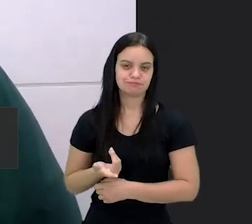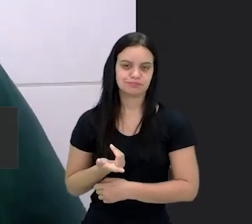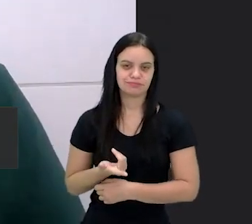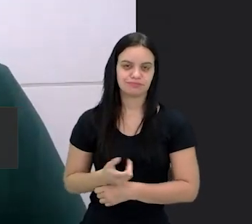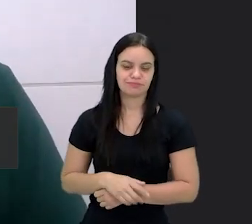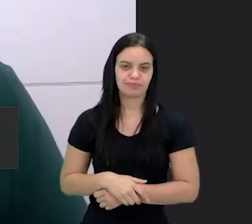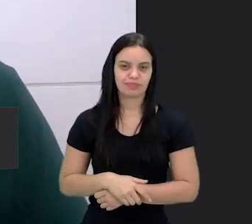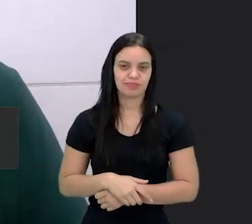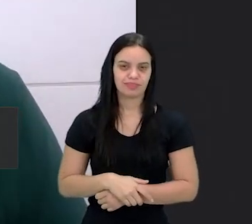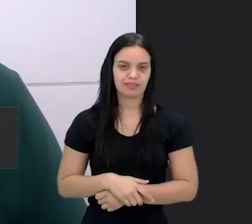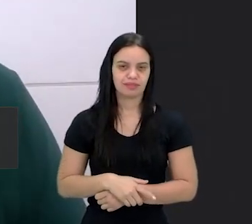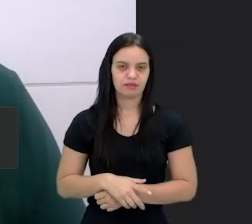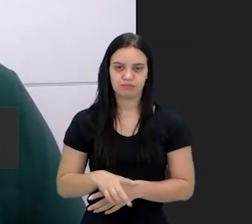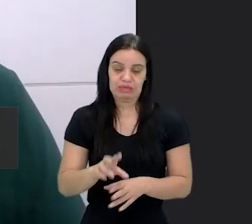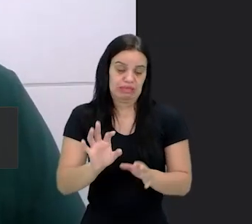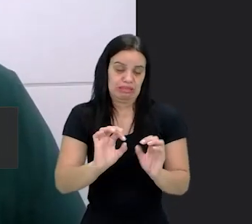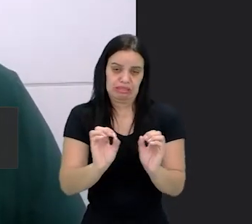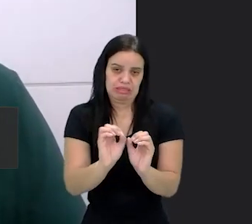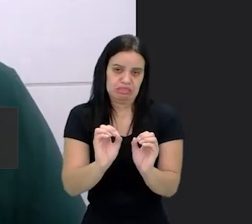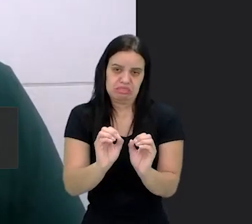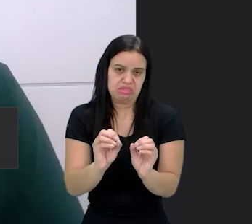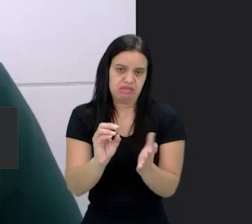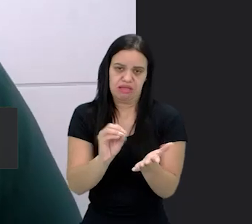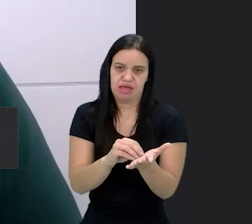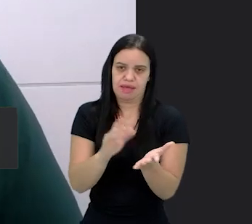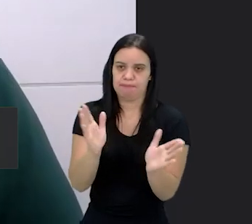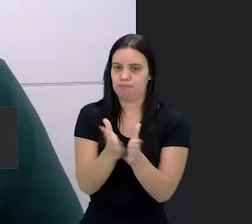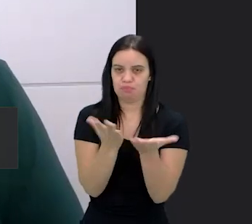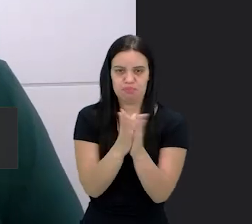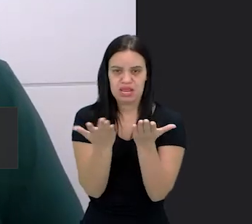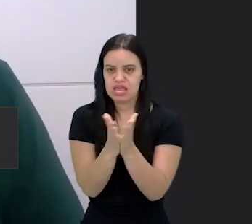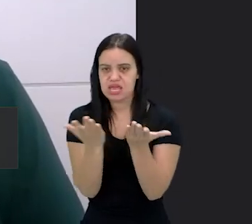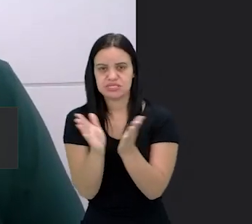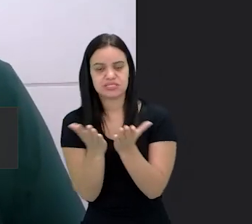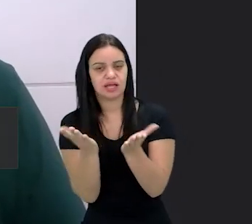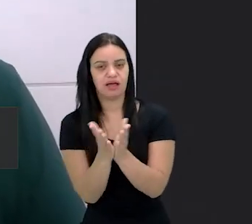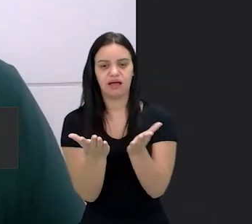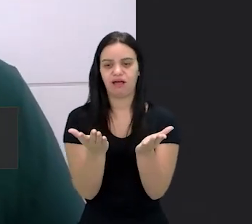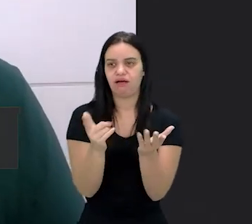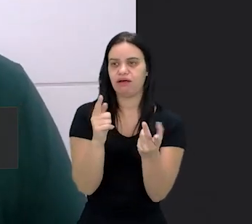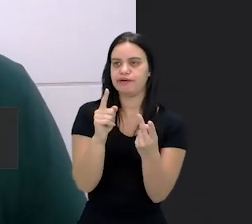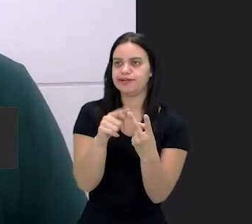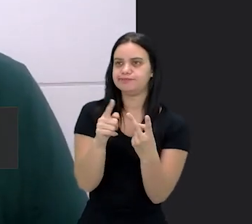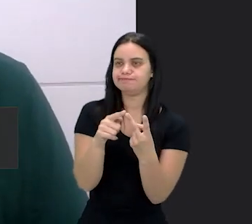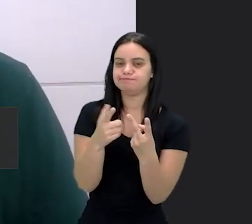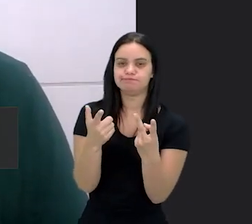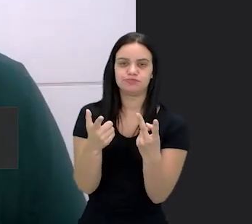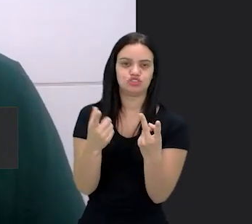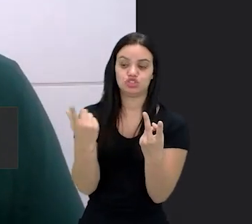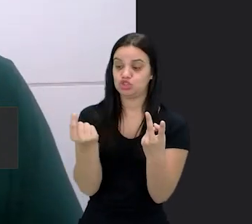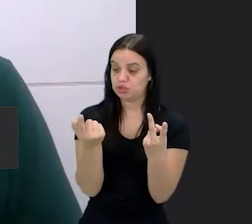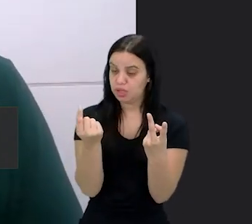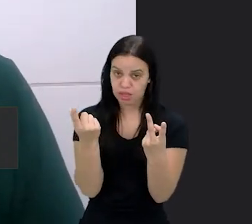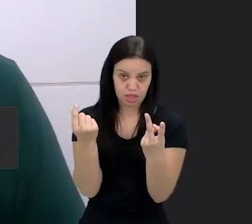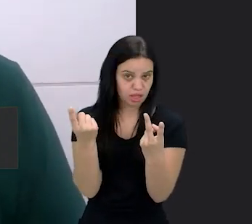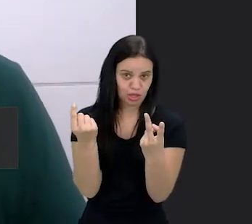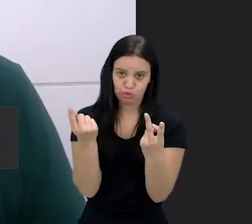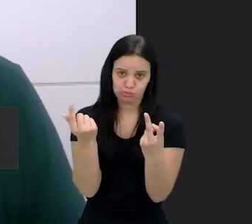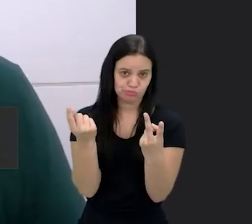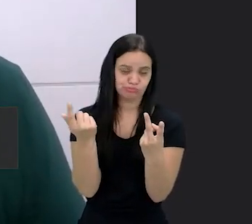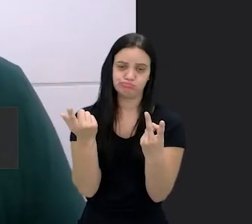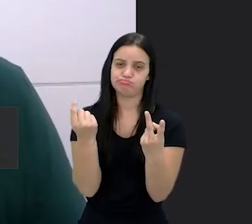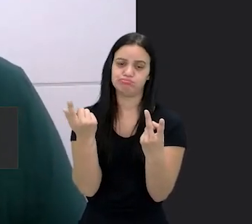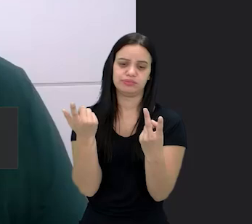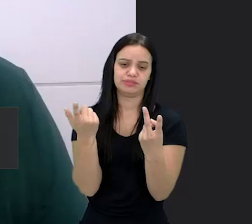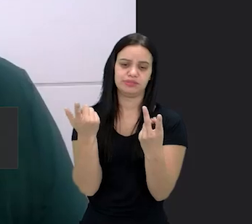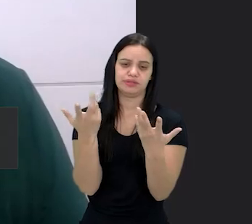levar por nada, né? Nem pela pobreza, nem pelo dinheiro. E